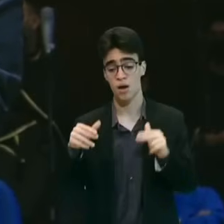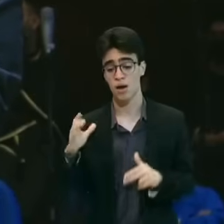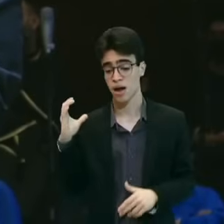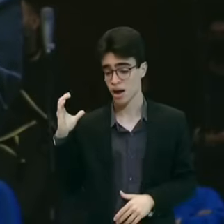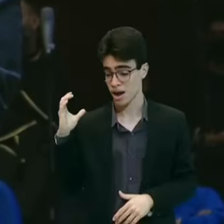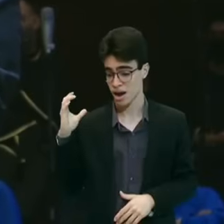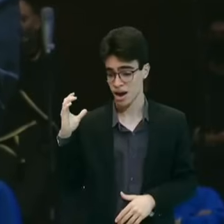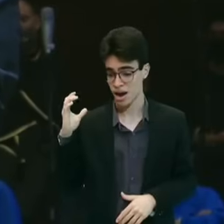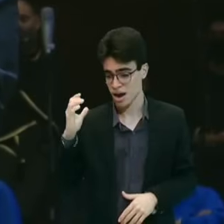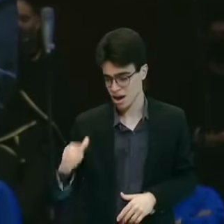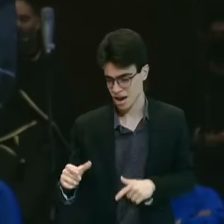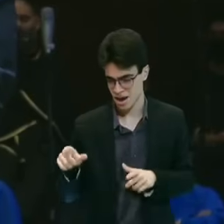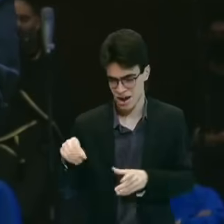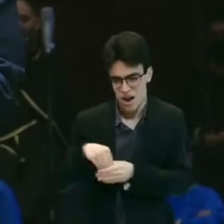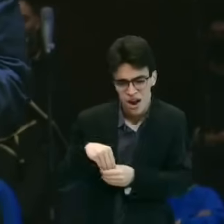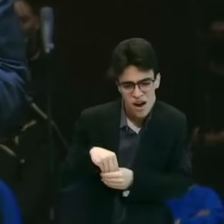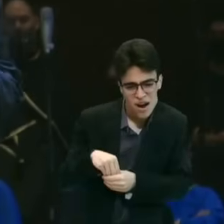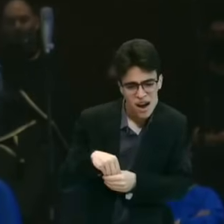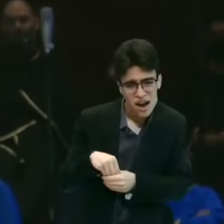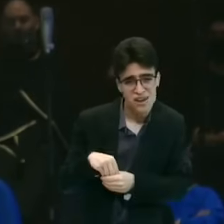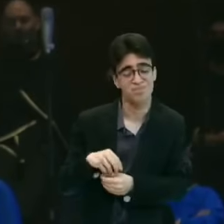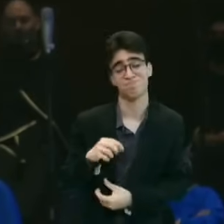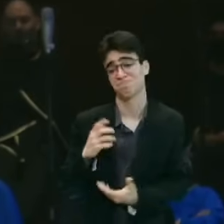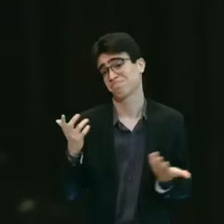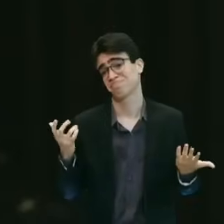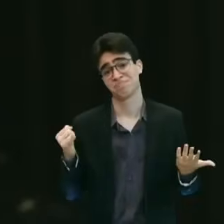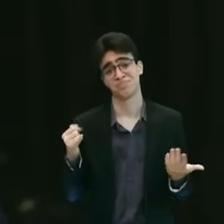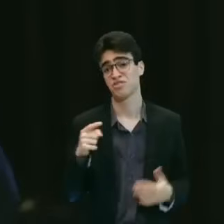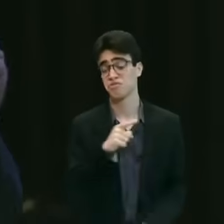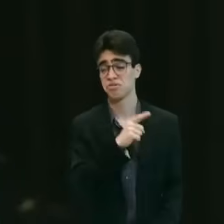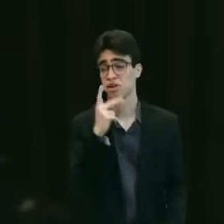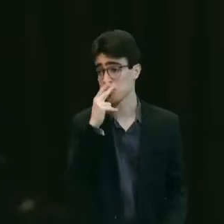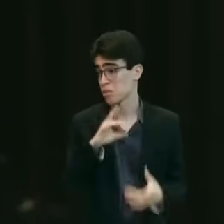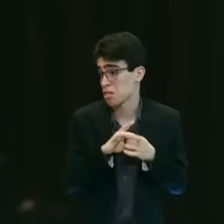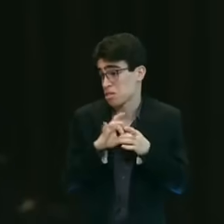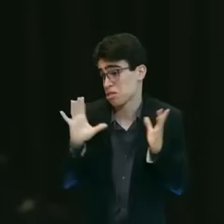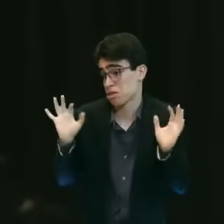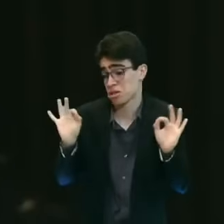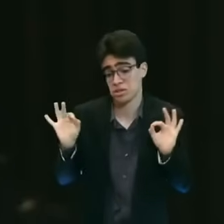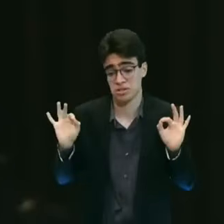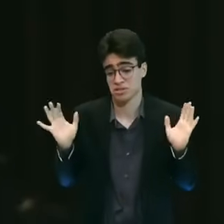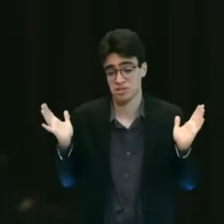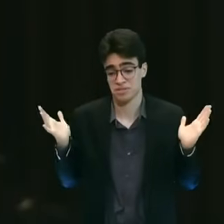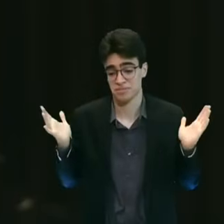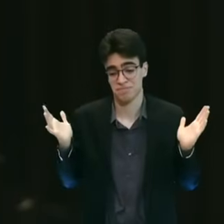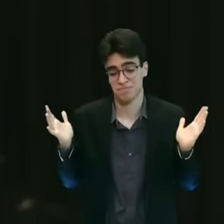Caim, se você não estiver disposto a fazer entregas.